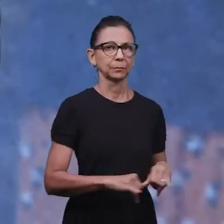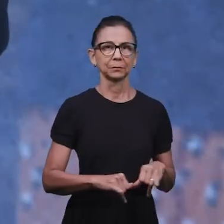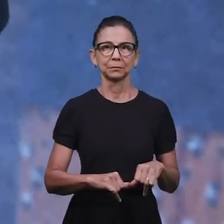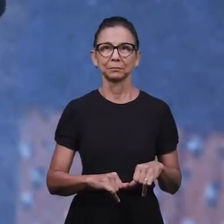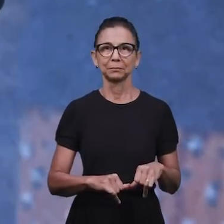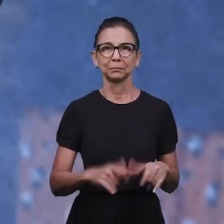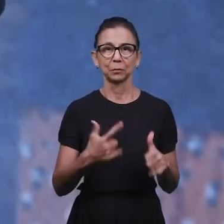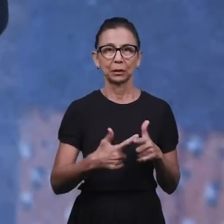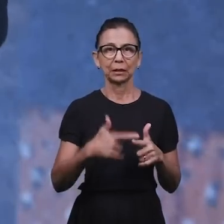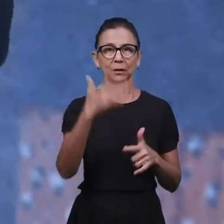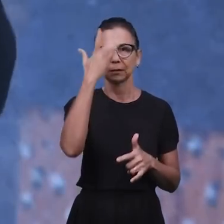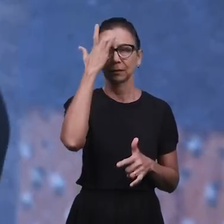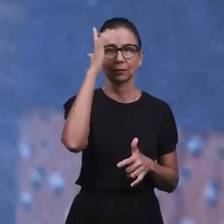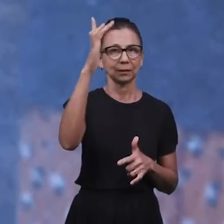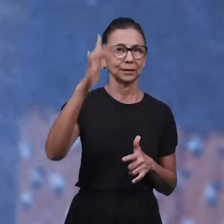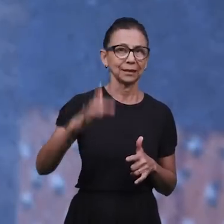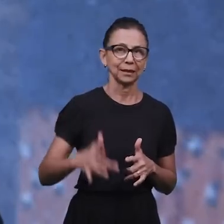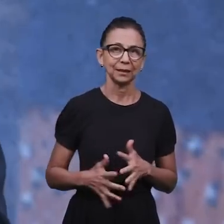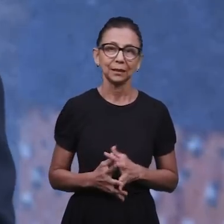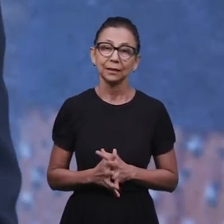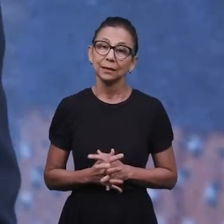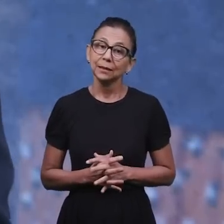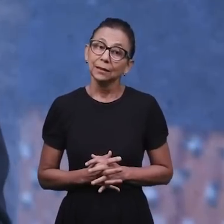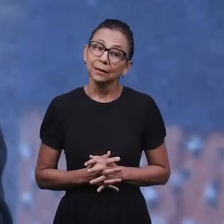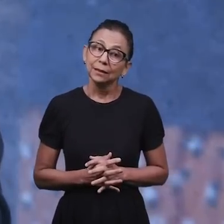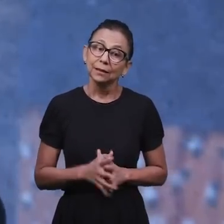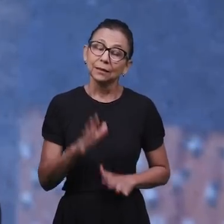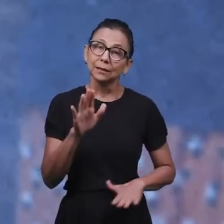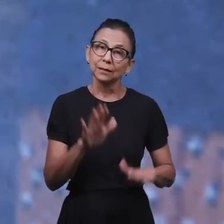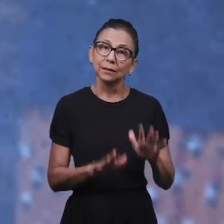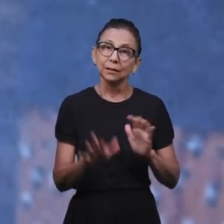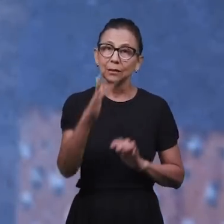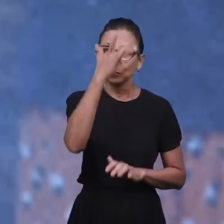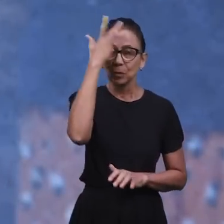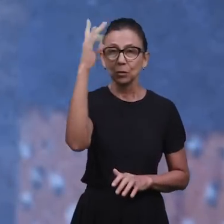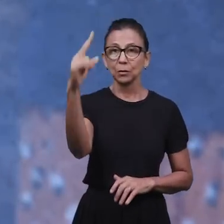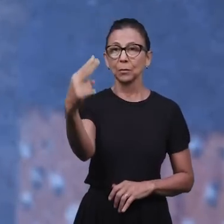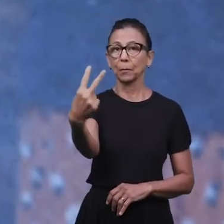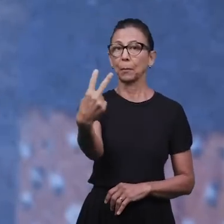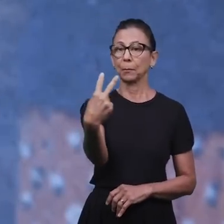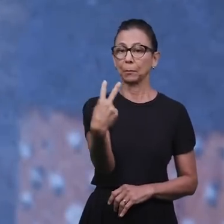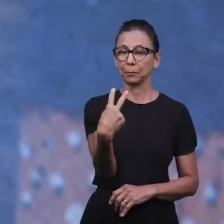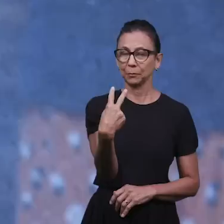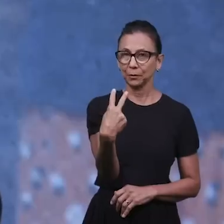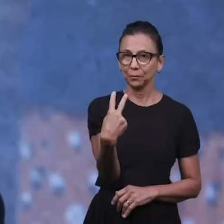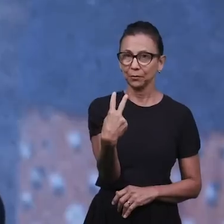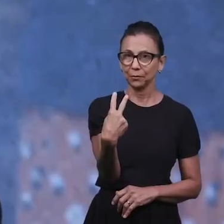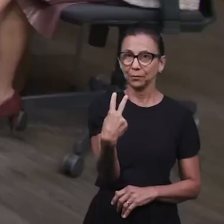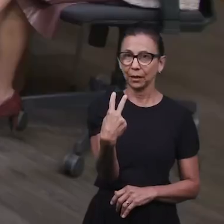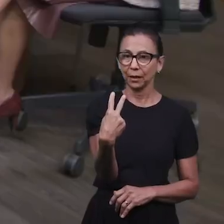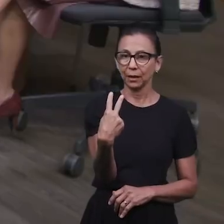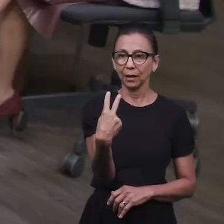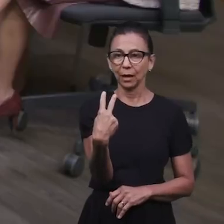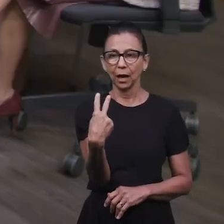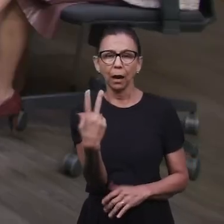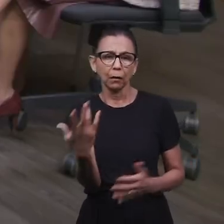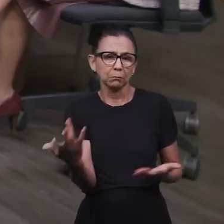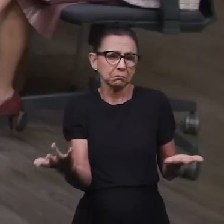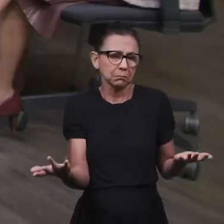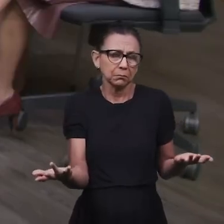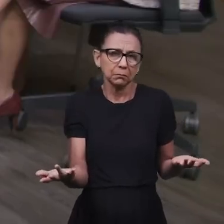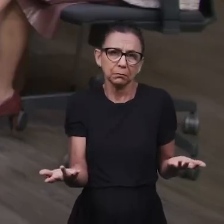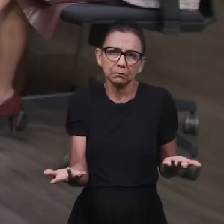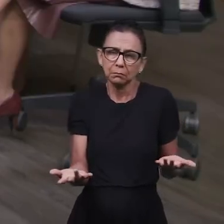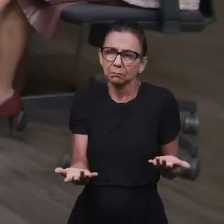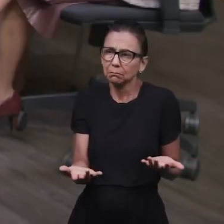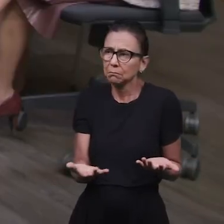Mas é comentário, mas a pessoa está pensando doideira, mas eu não sei. E hoje se passa e tira uma foto. Alguém